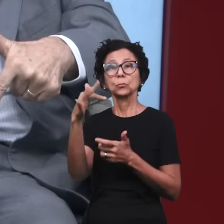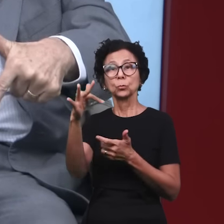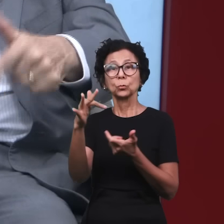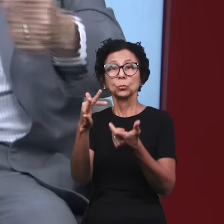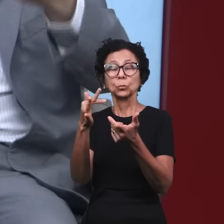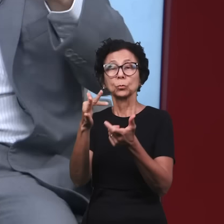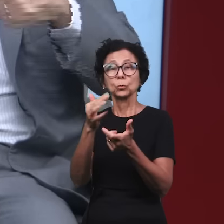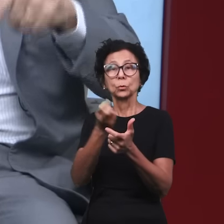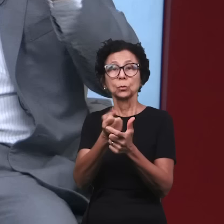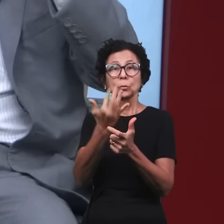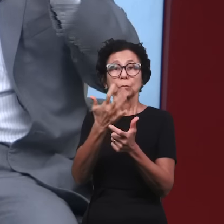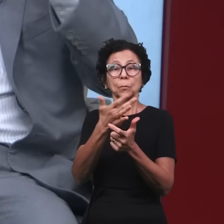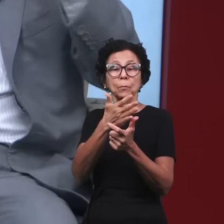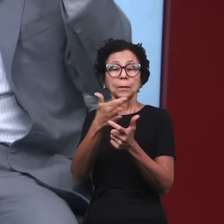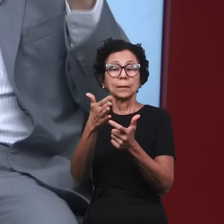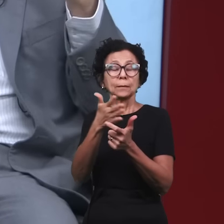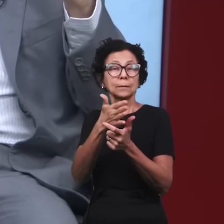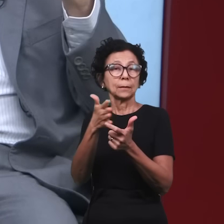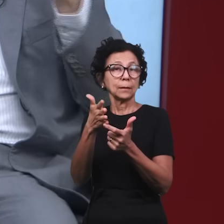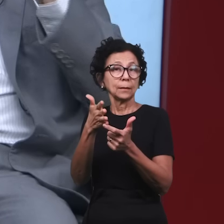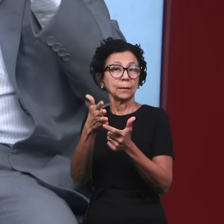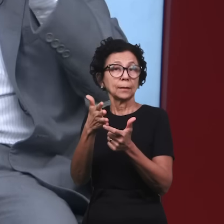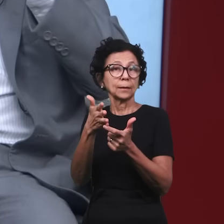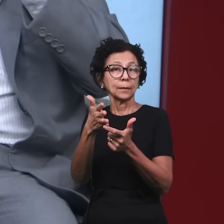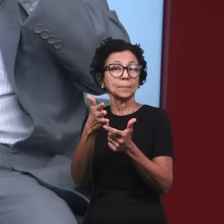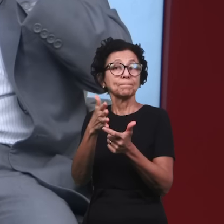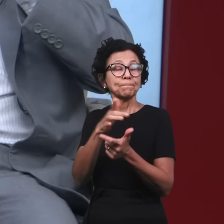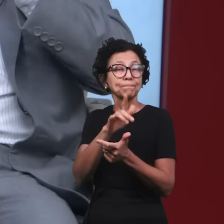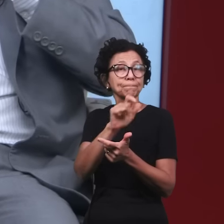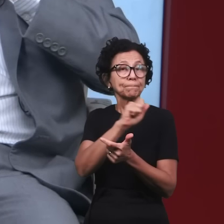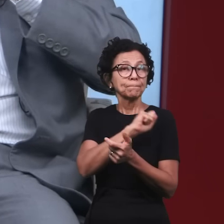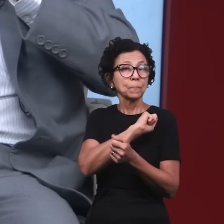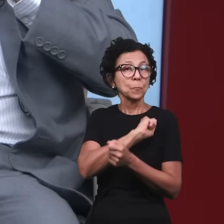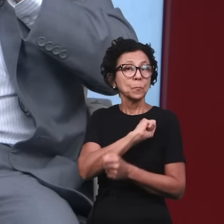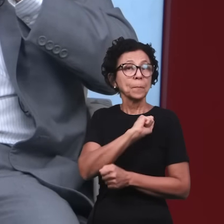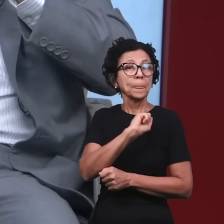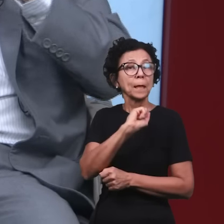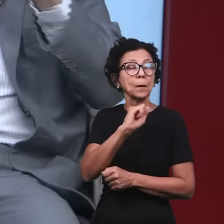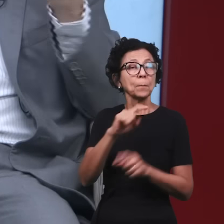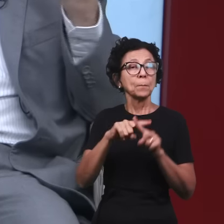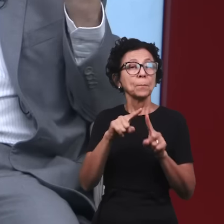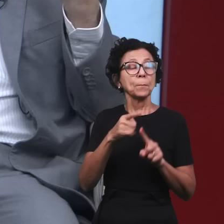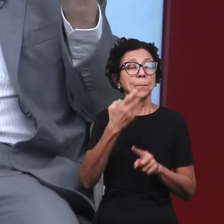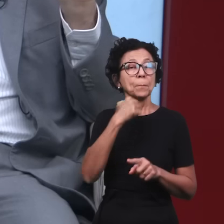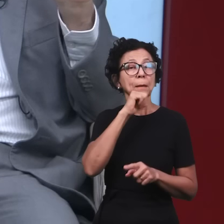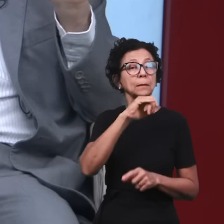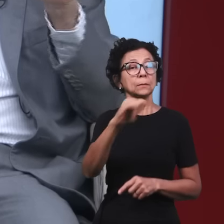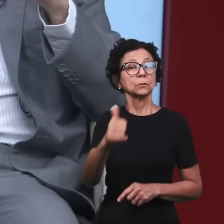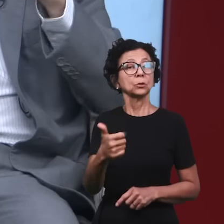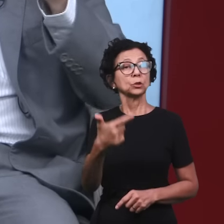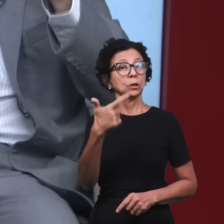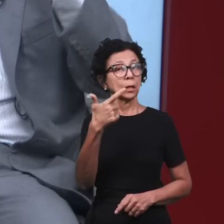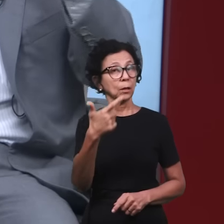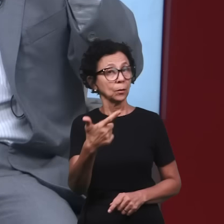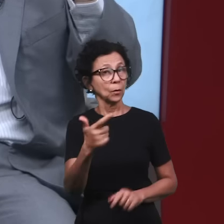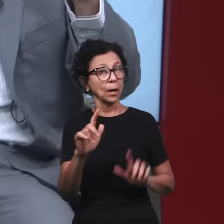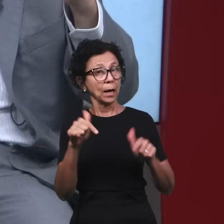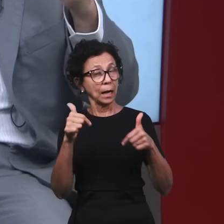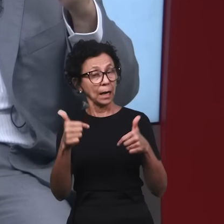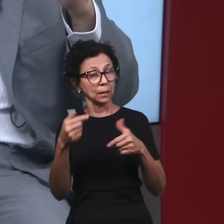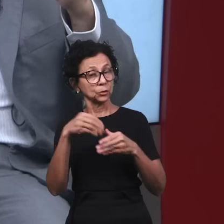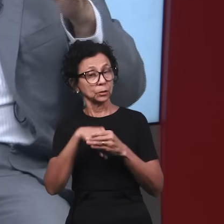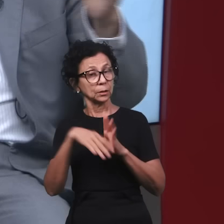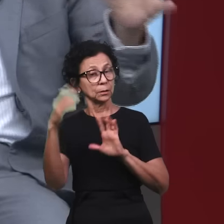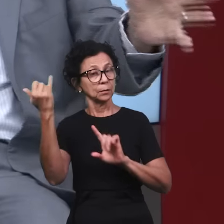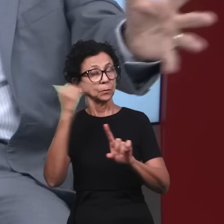patriarca, procedimento usual, Jacó adota outro procedimento